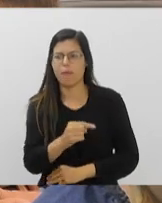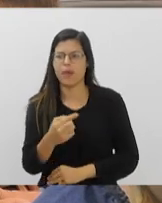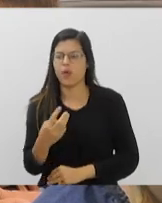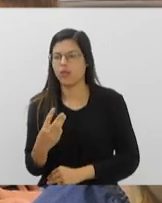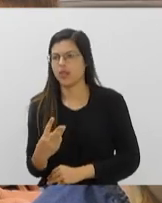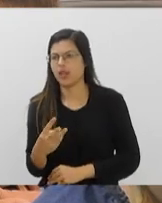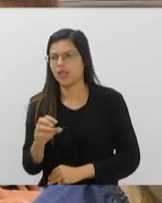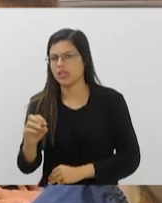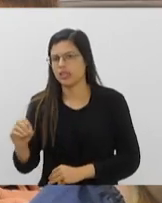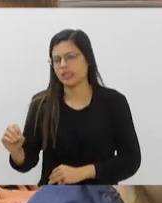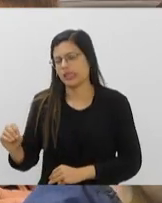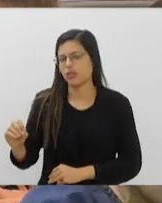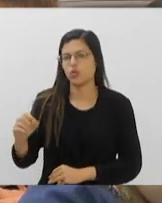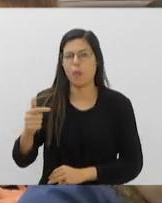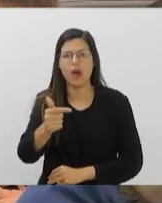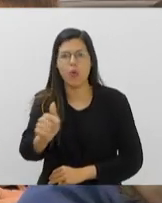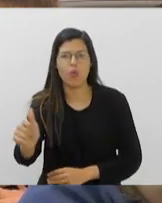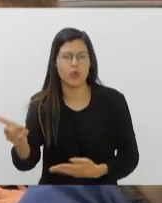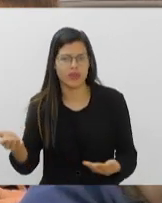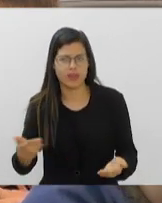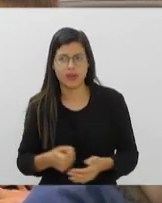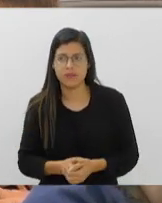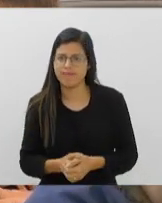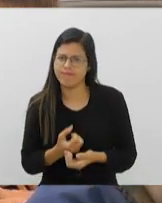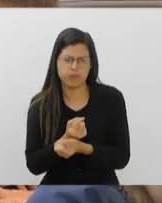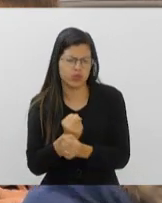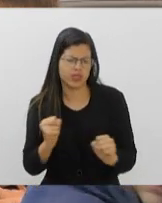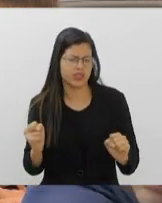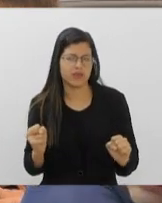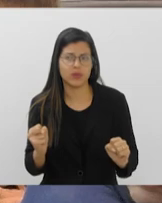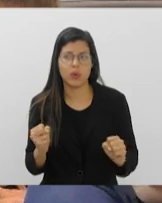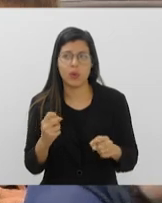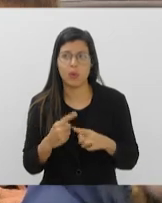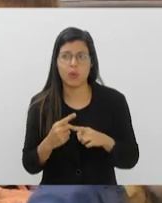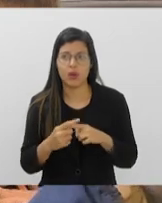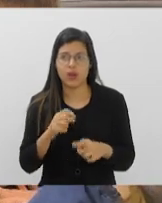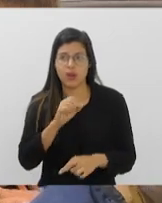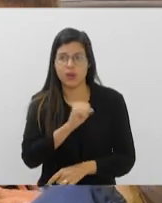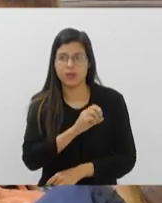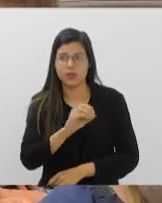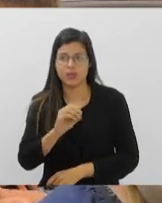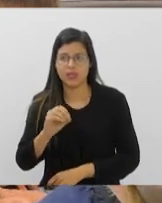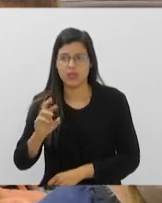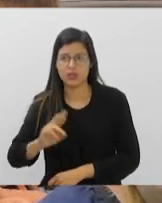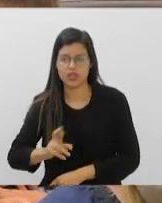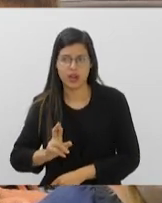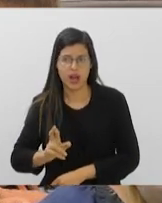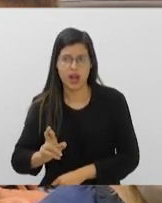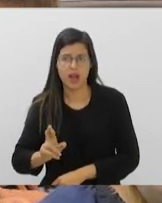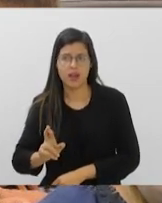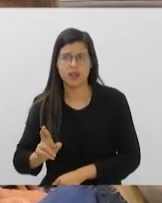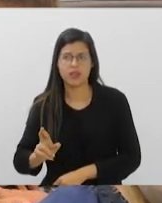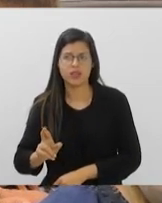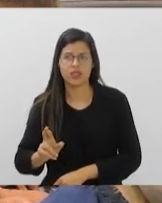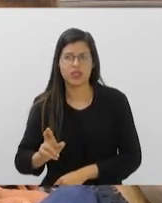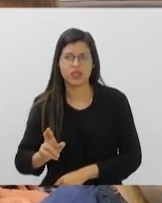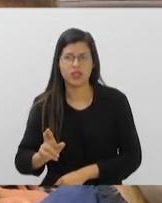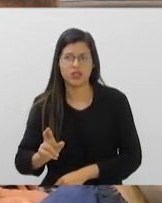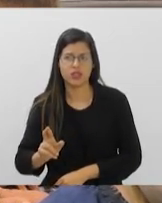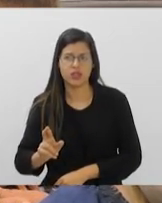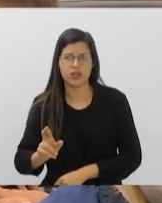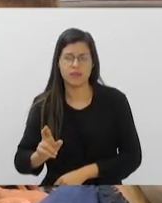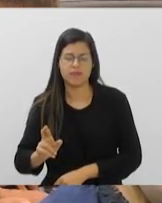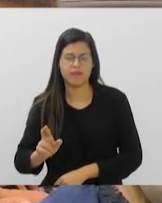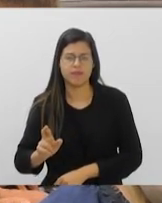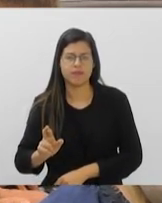e e poucos para outras e não dá porque é R 800 per capita para a pra terceira linha de frente né que é